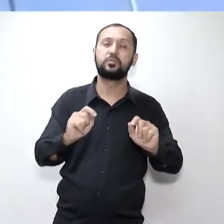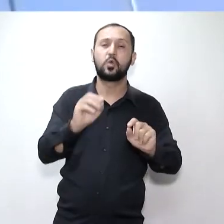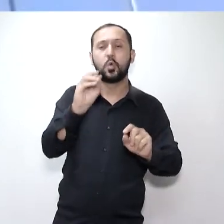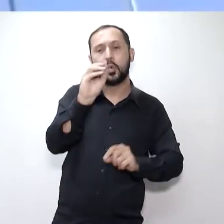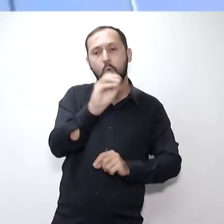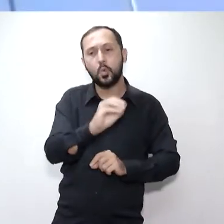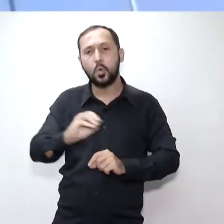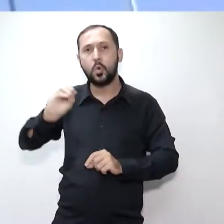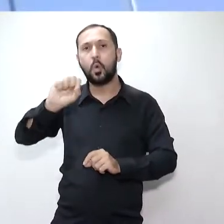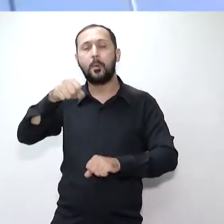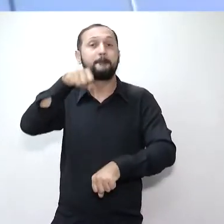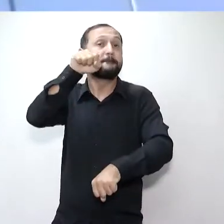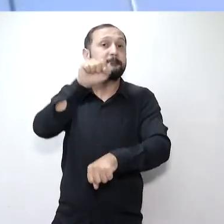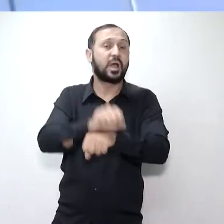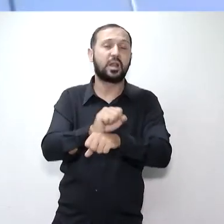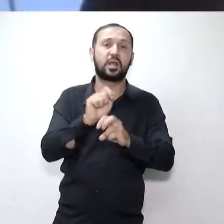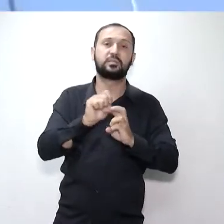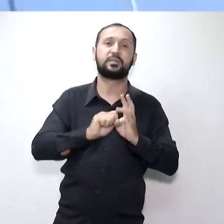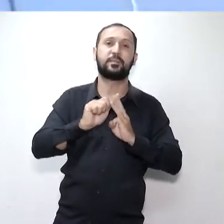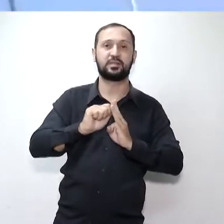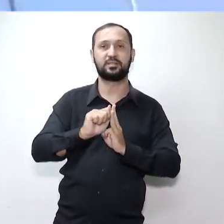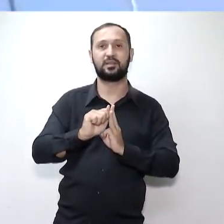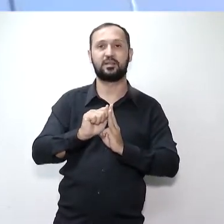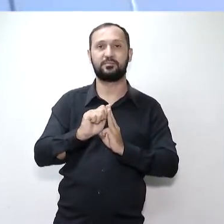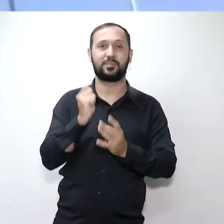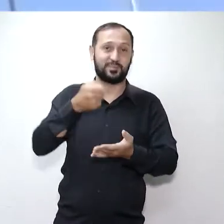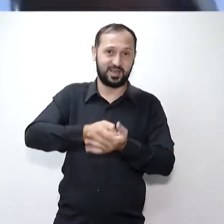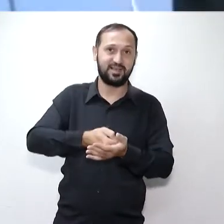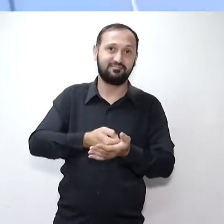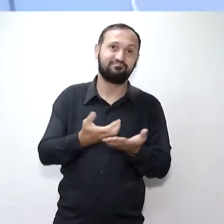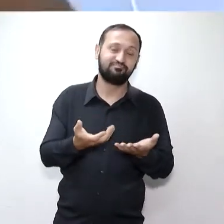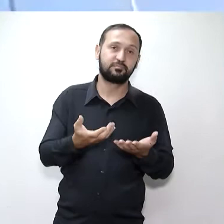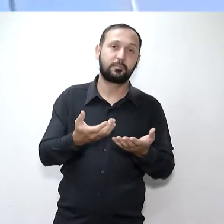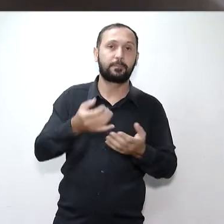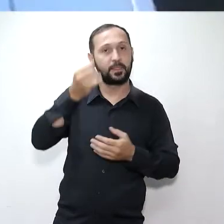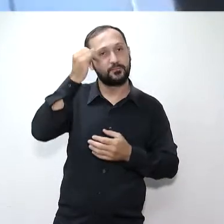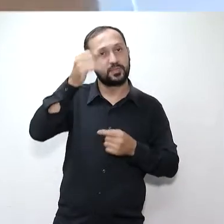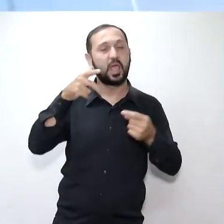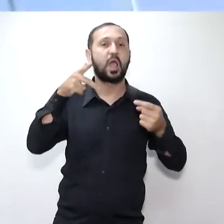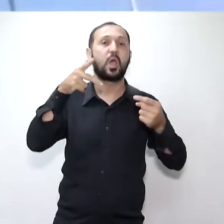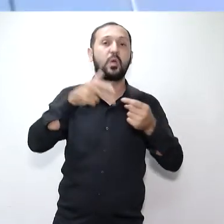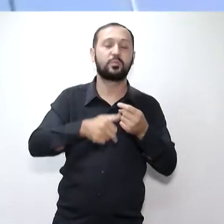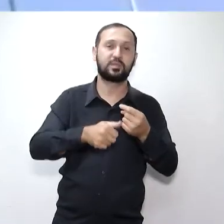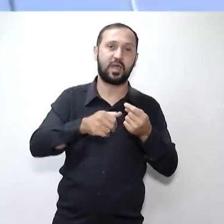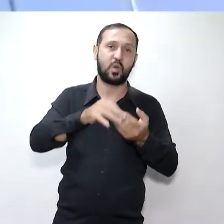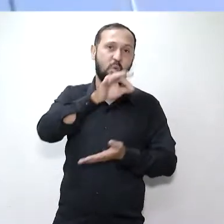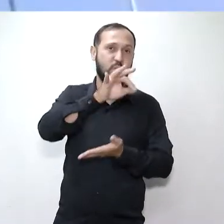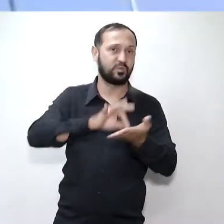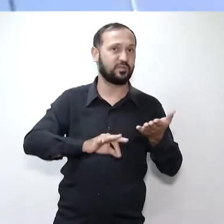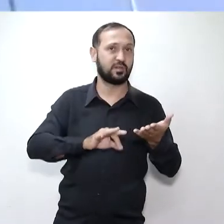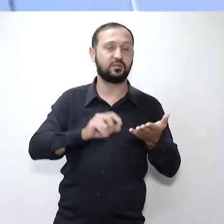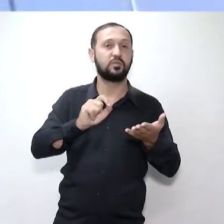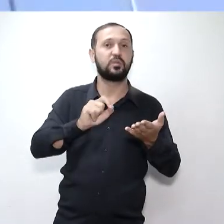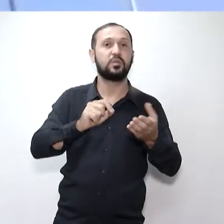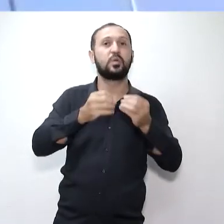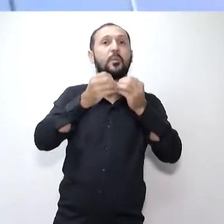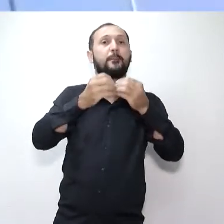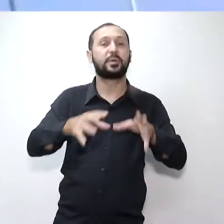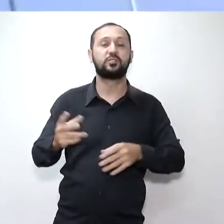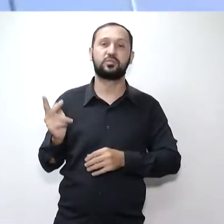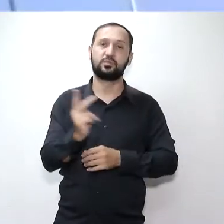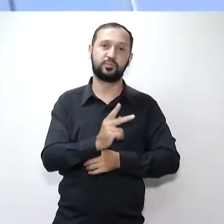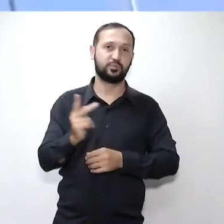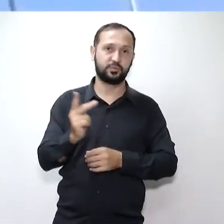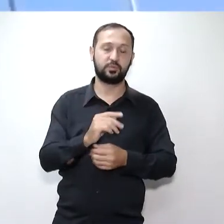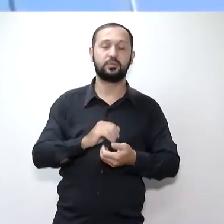comprovar que nós estamos numa situação diferente que permite prorrogar, suspender essa parcela, e evitar com